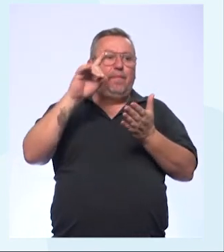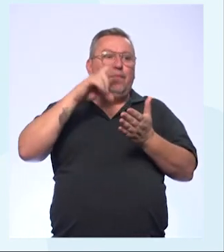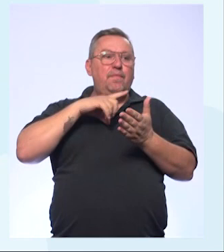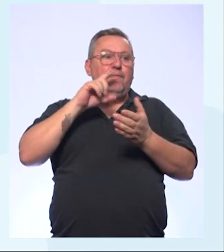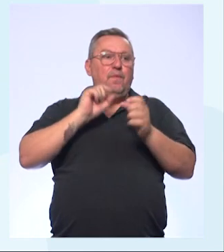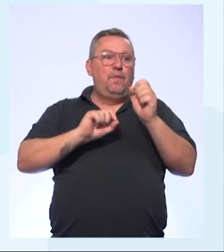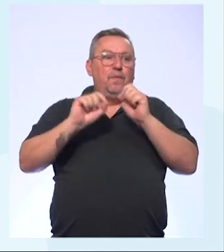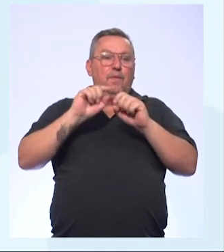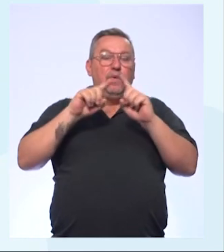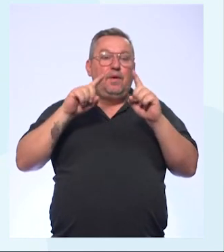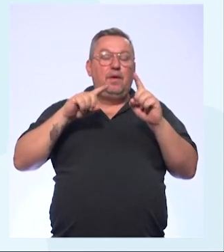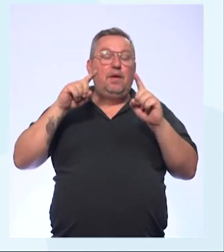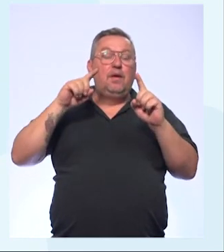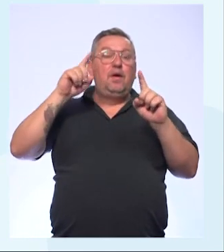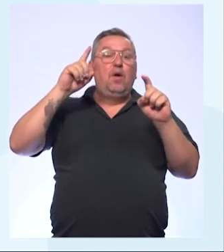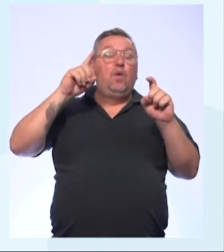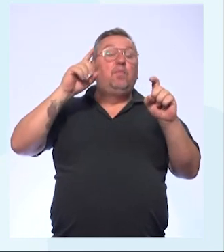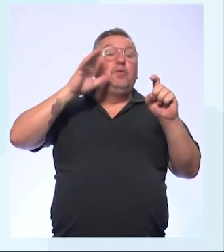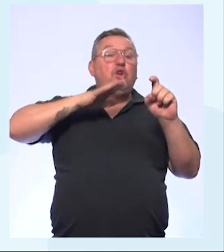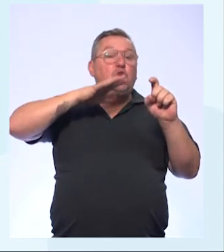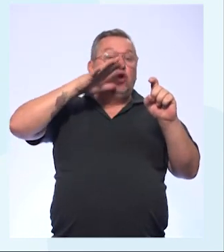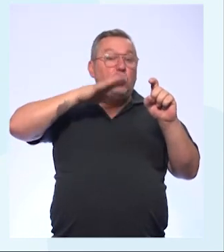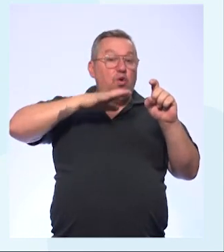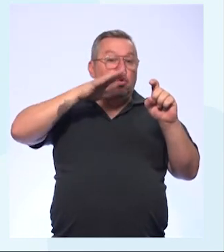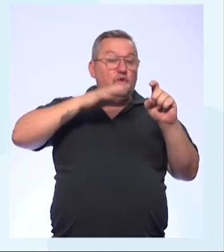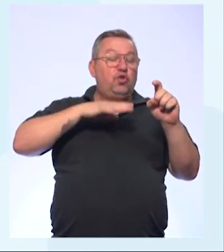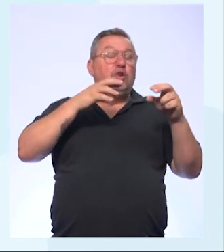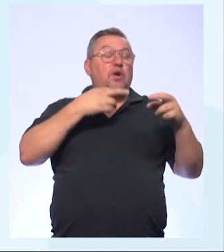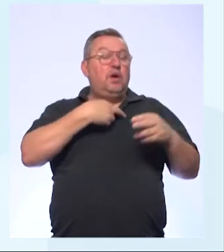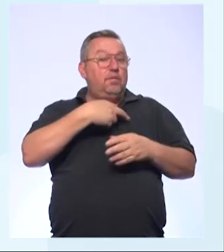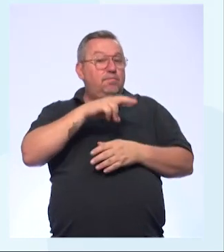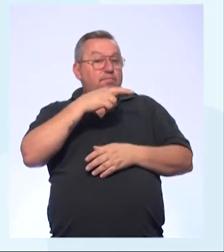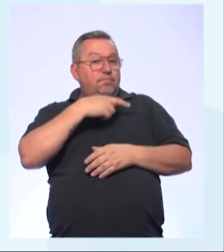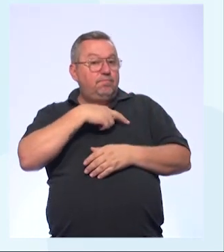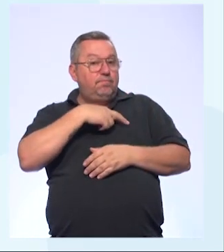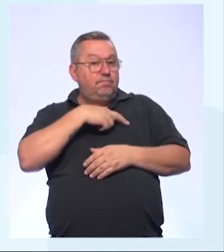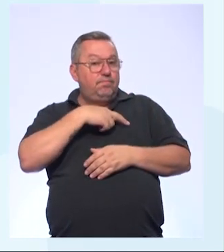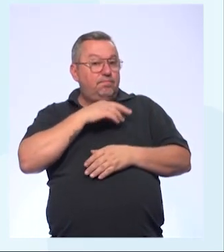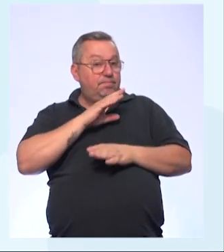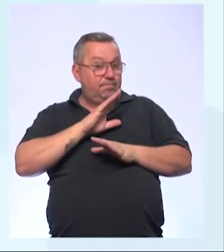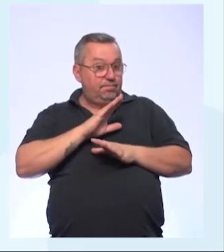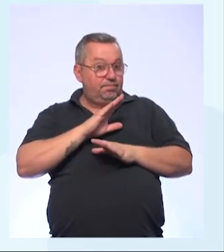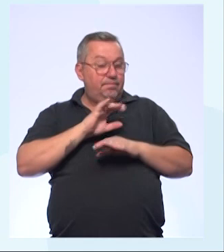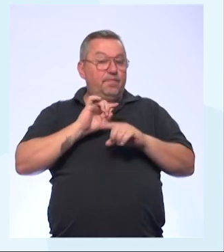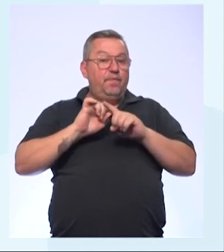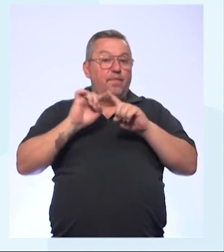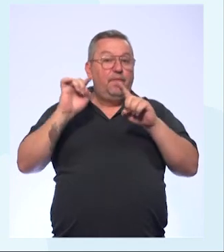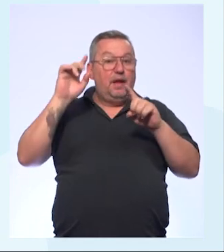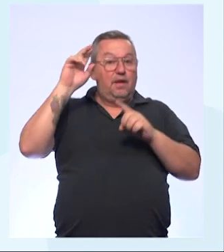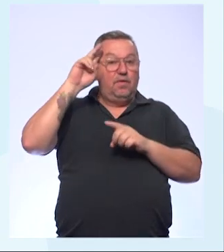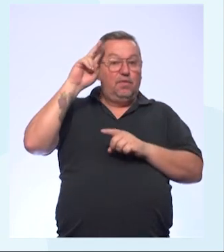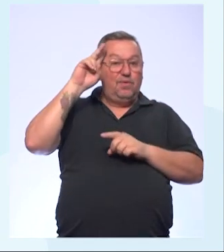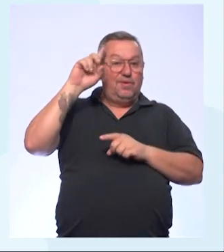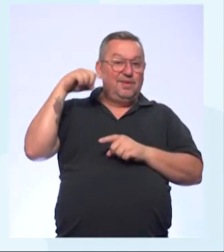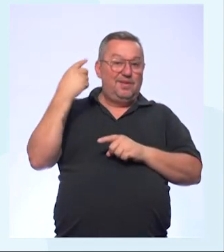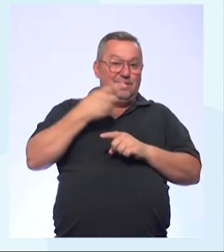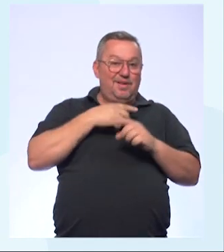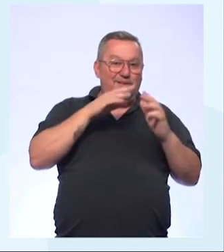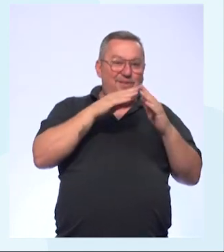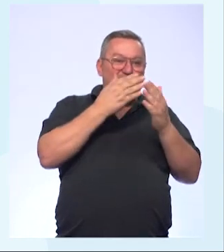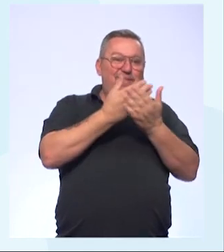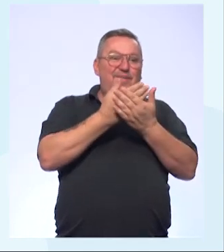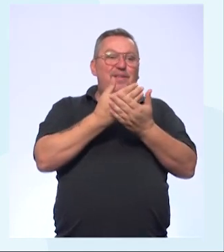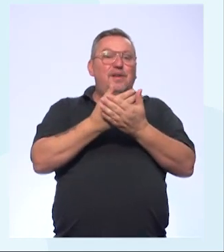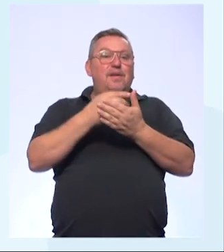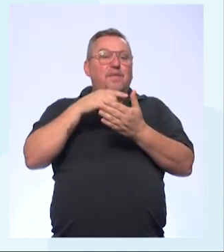história mitológica, religiosa, que é uma coisa. Na história que a gente aprende na escola, nós